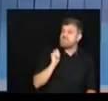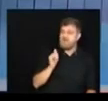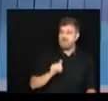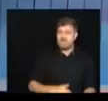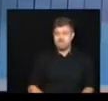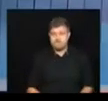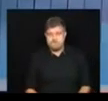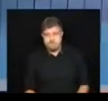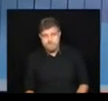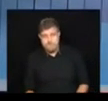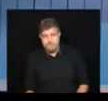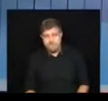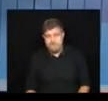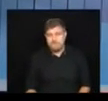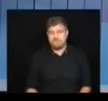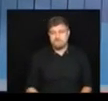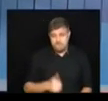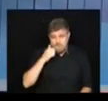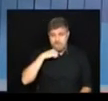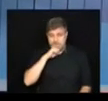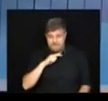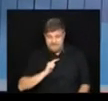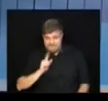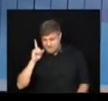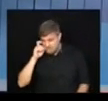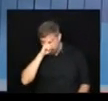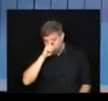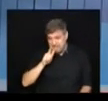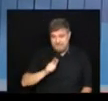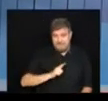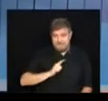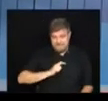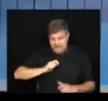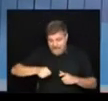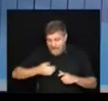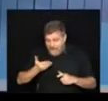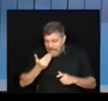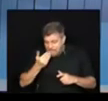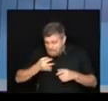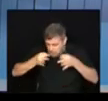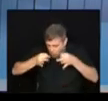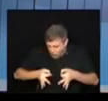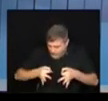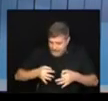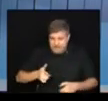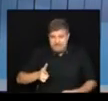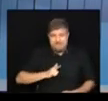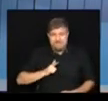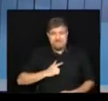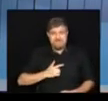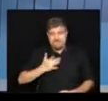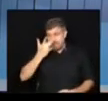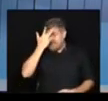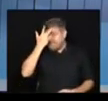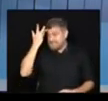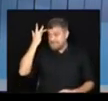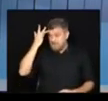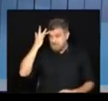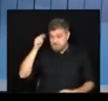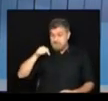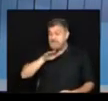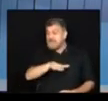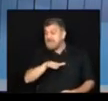o seu consultório? Elas tiveram dificuldade para manter uma boa alimentação? A saúde mental das